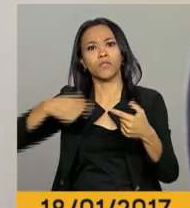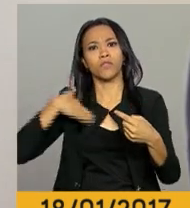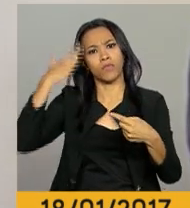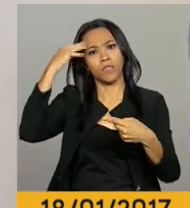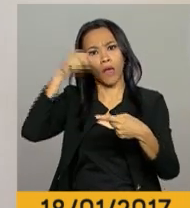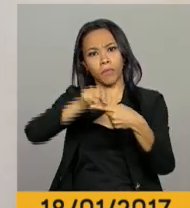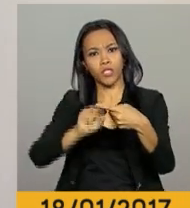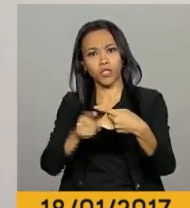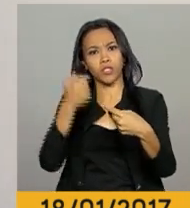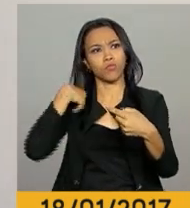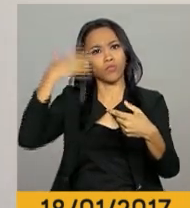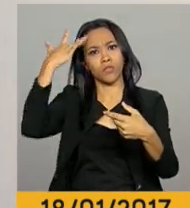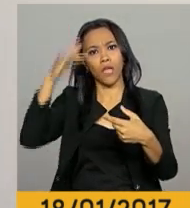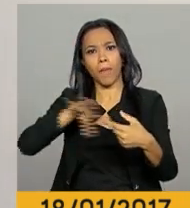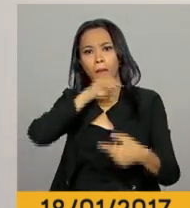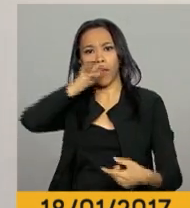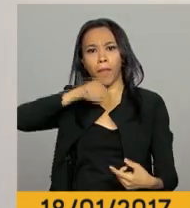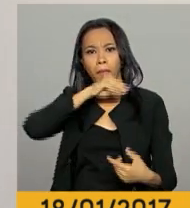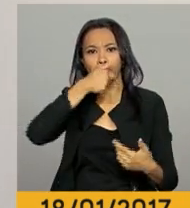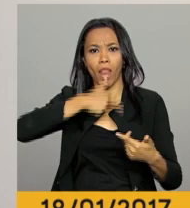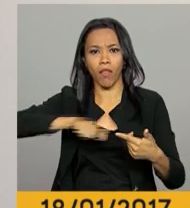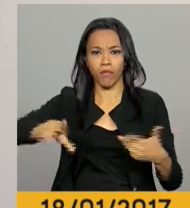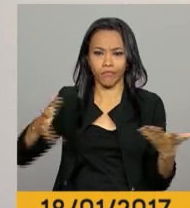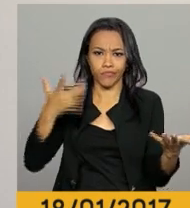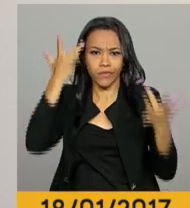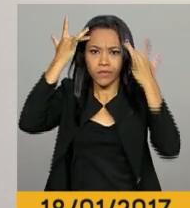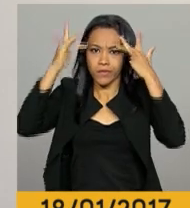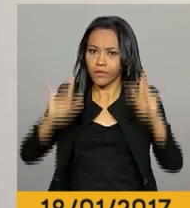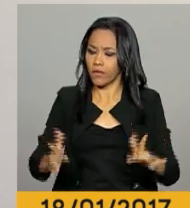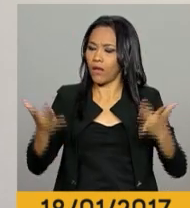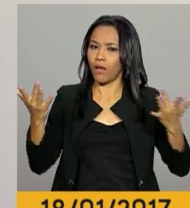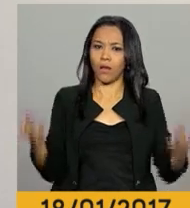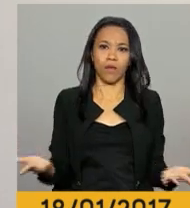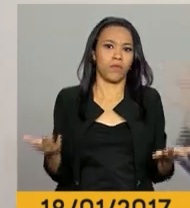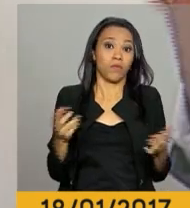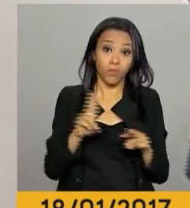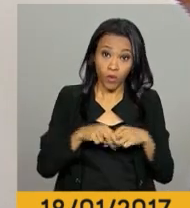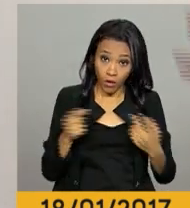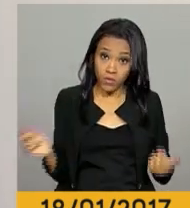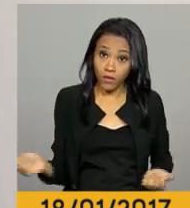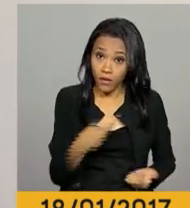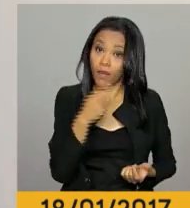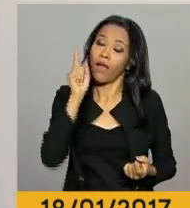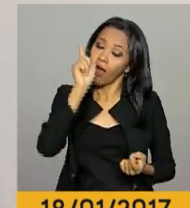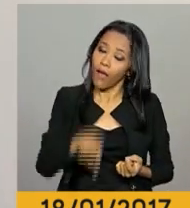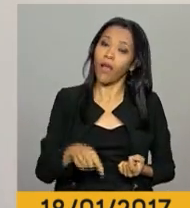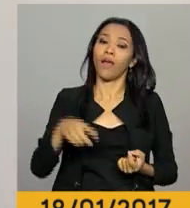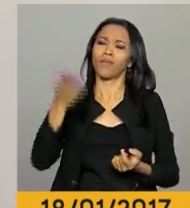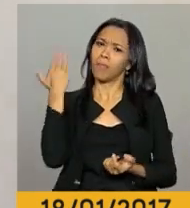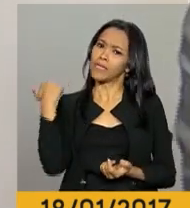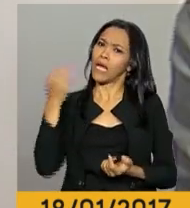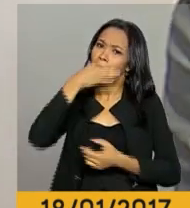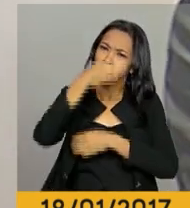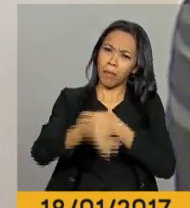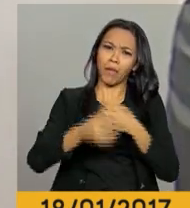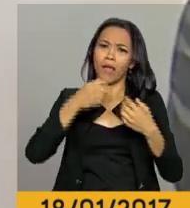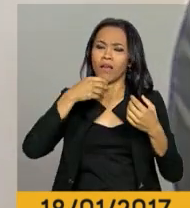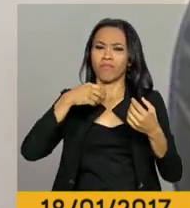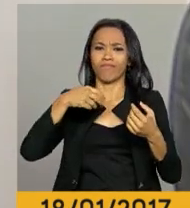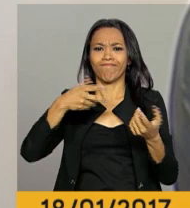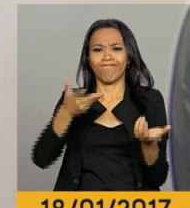não sabe usar a língua portuguesa não sabe expressar-se né tudo fruto do quê das críticas que se fazia ao